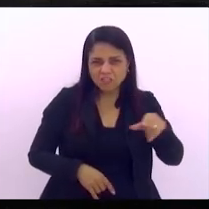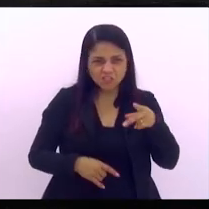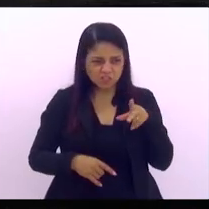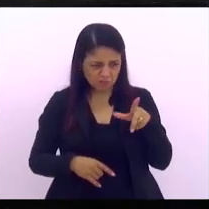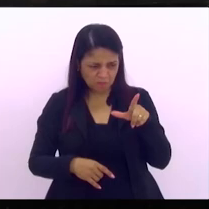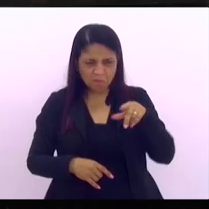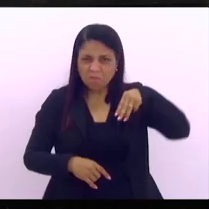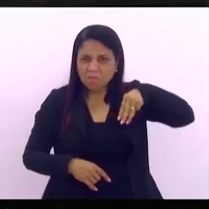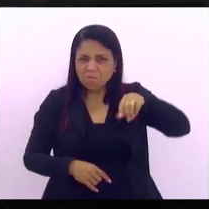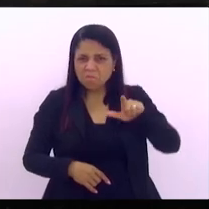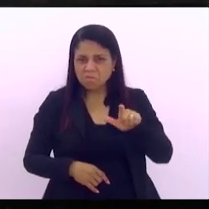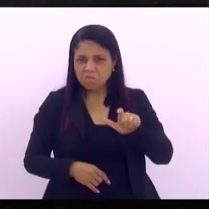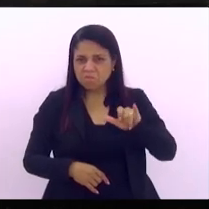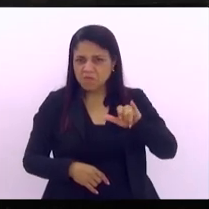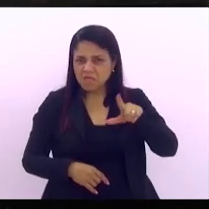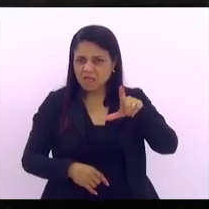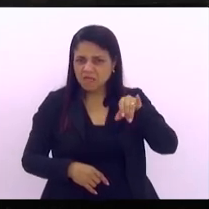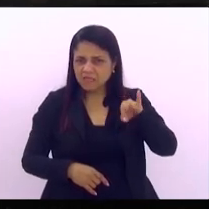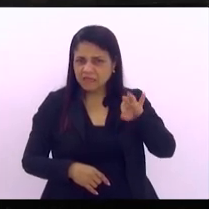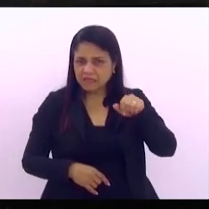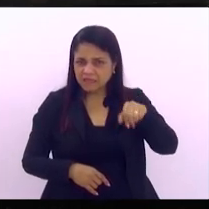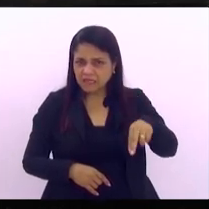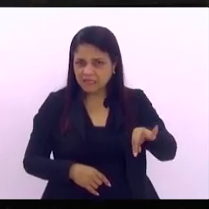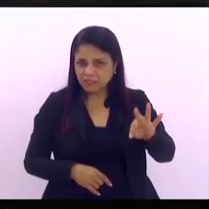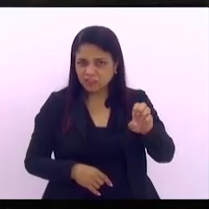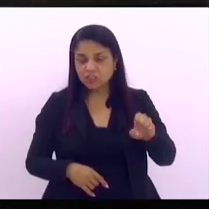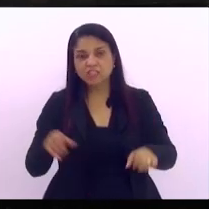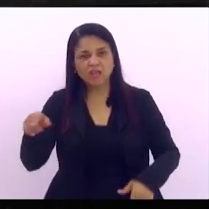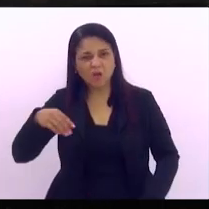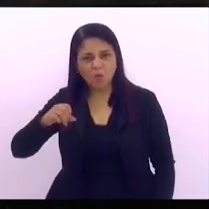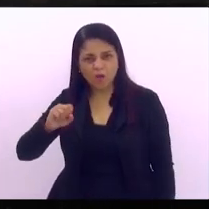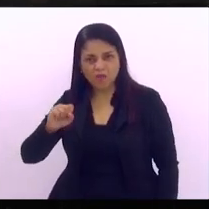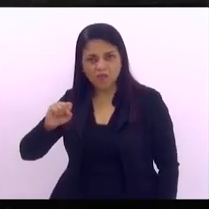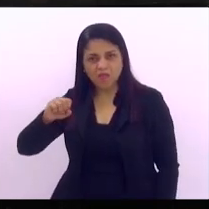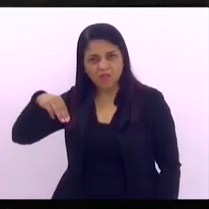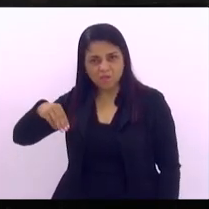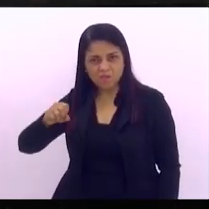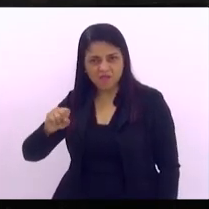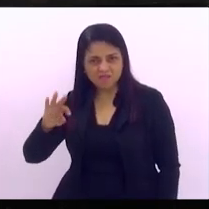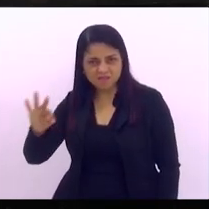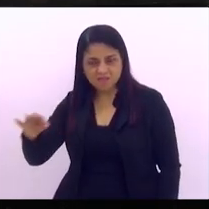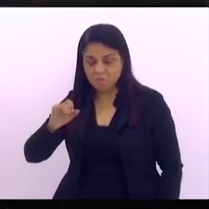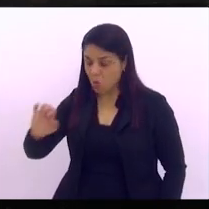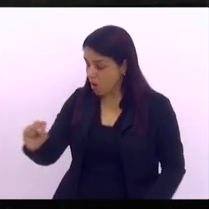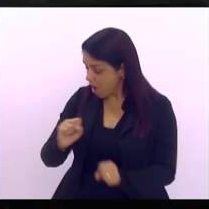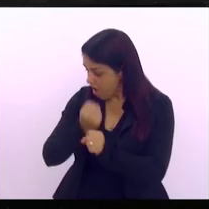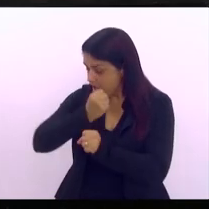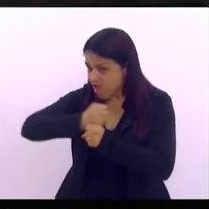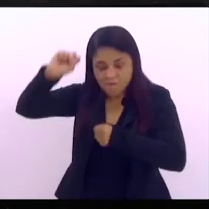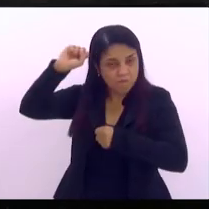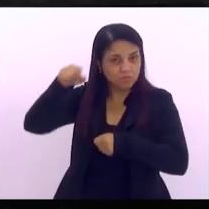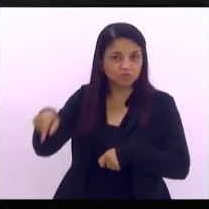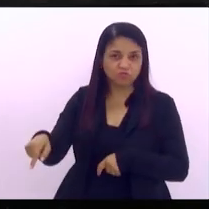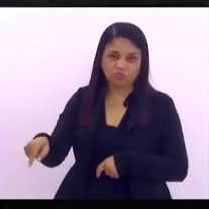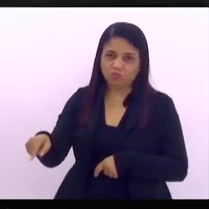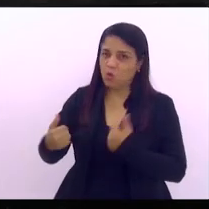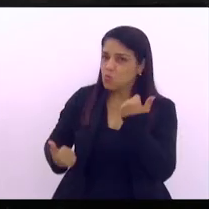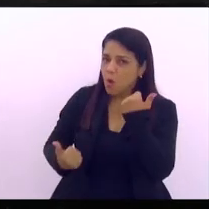ao MST está o meu repúdio, que eu não apoio nada. E uma coisa eu digo para